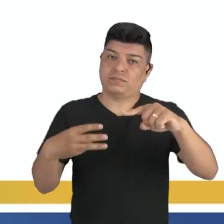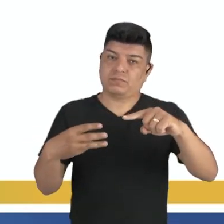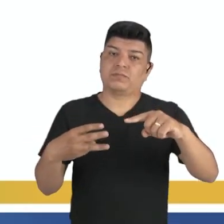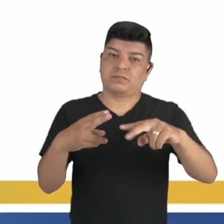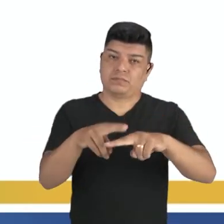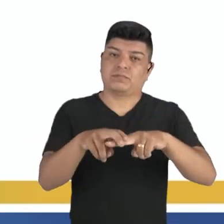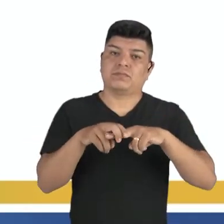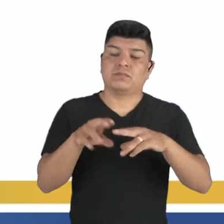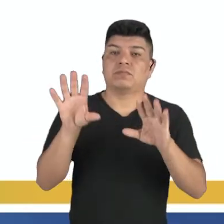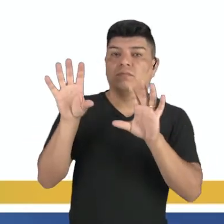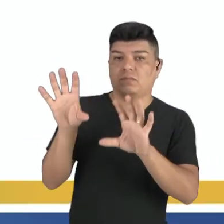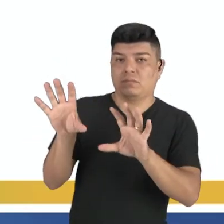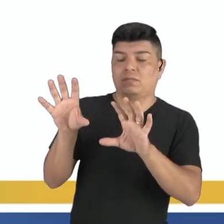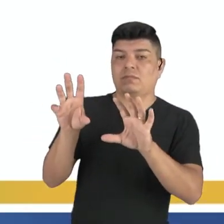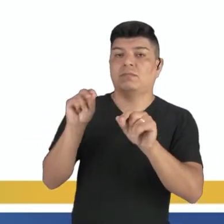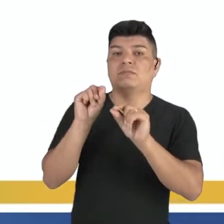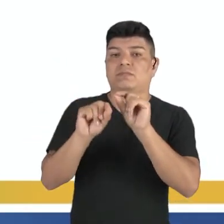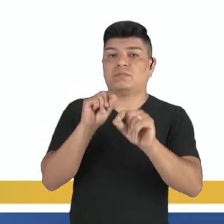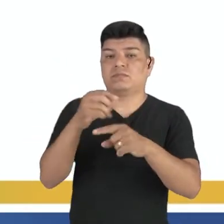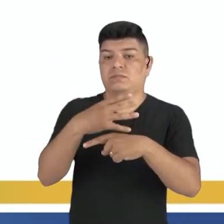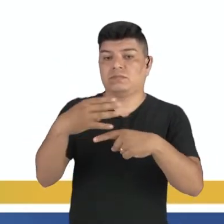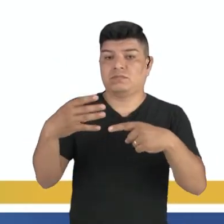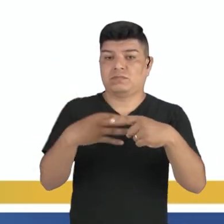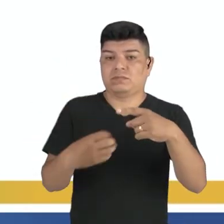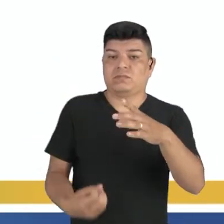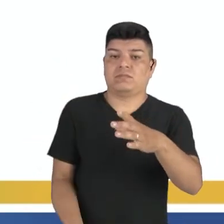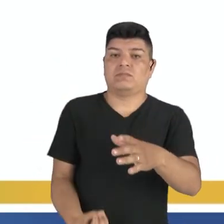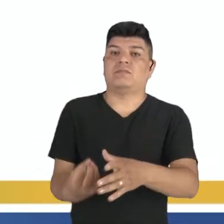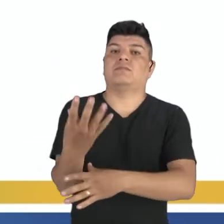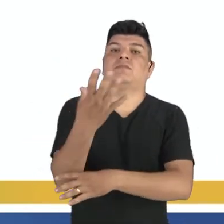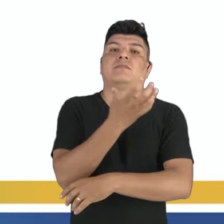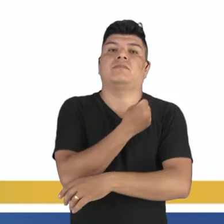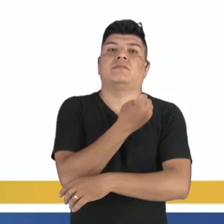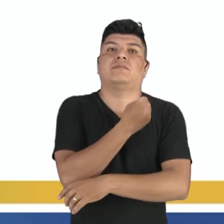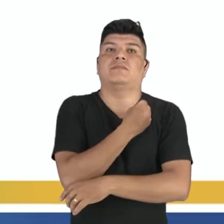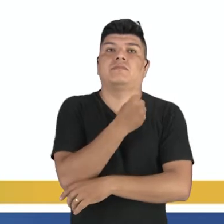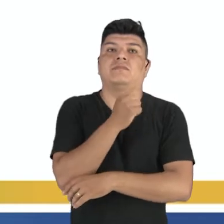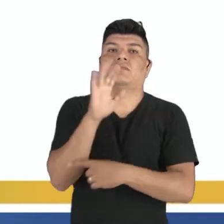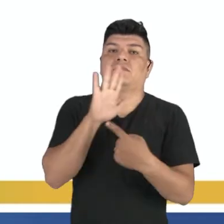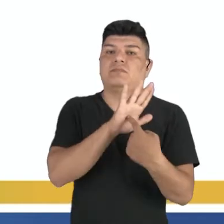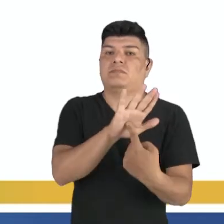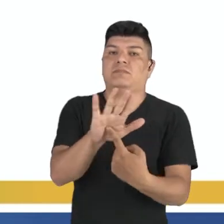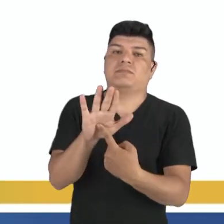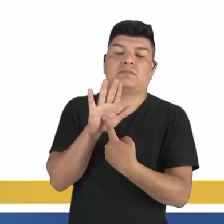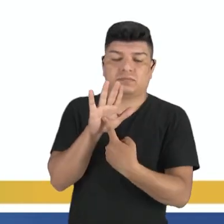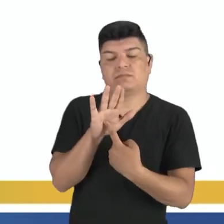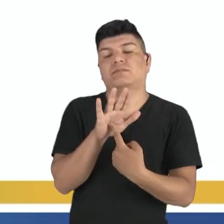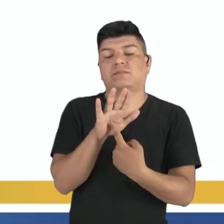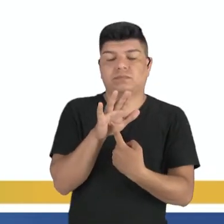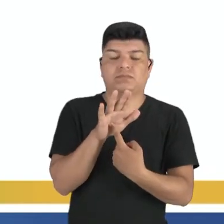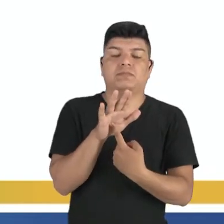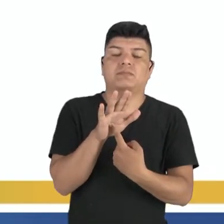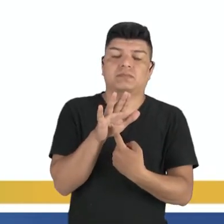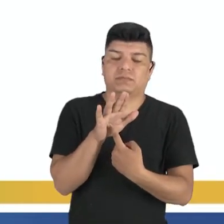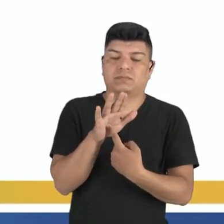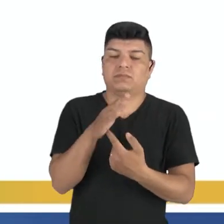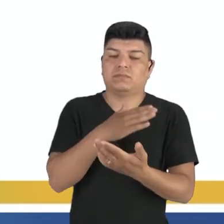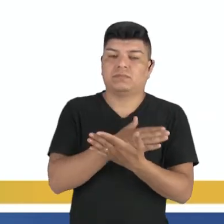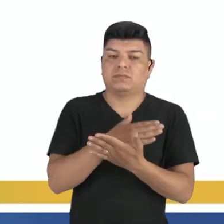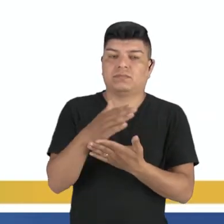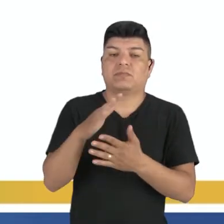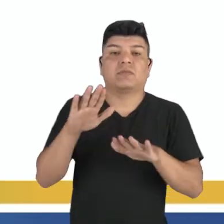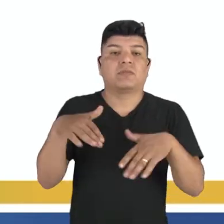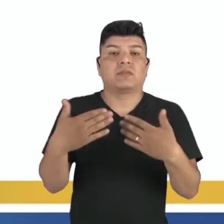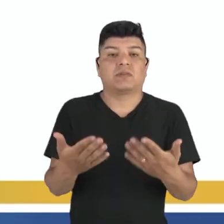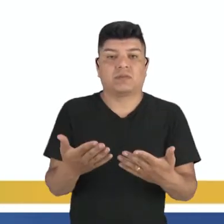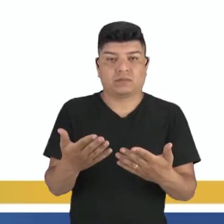Essa será, então, a nossa fração geratriz do número aí apresentado, né? Inicialmente,